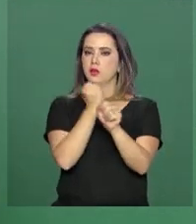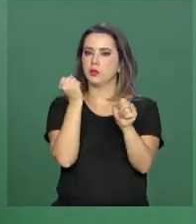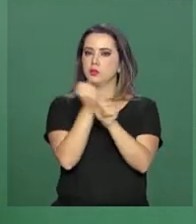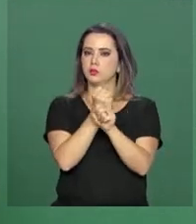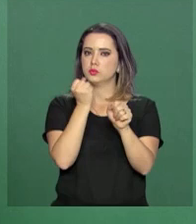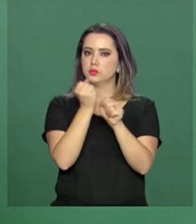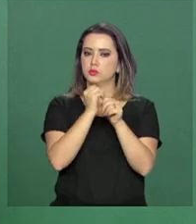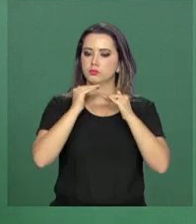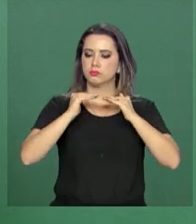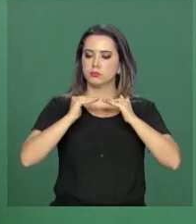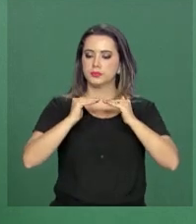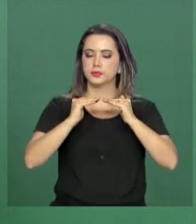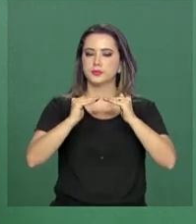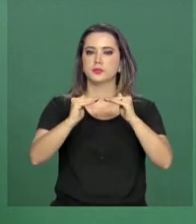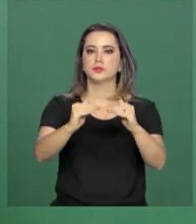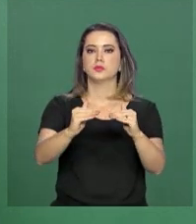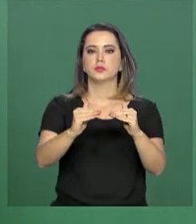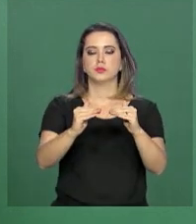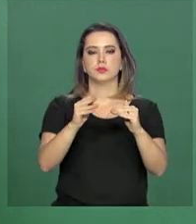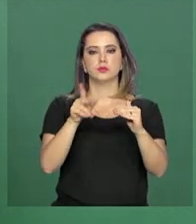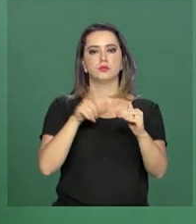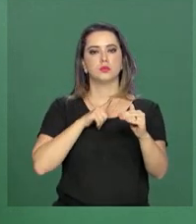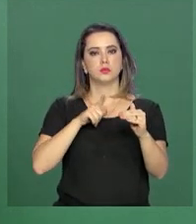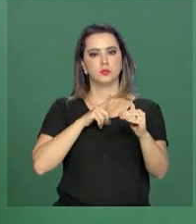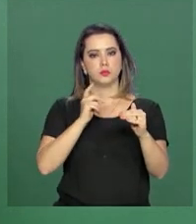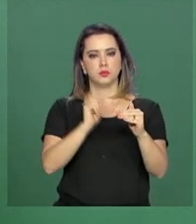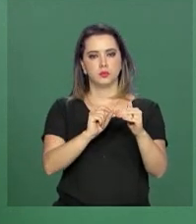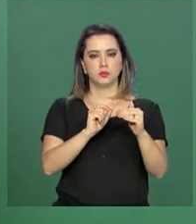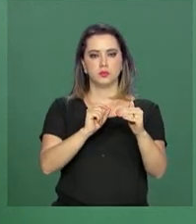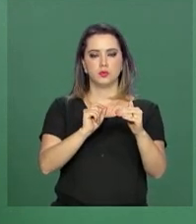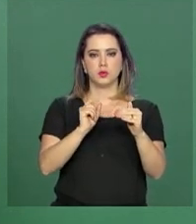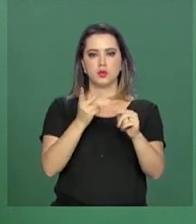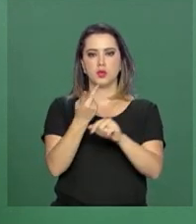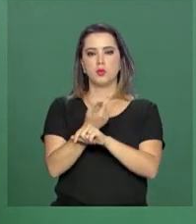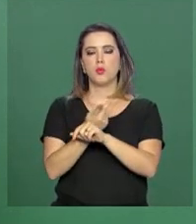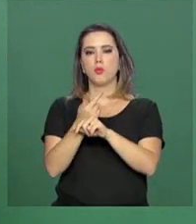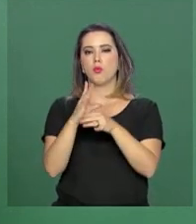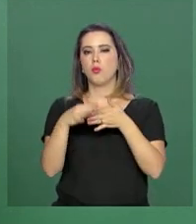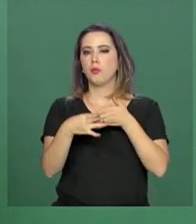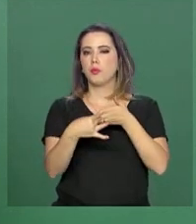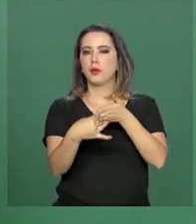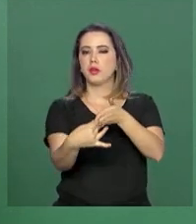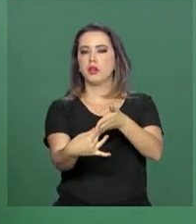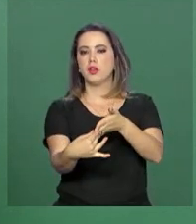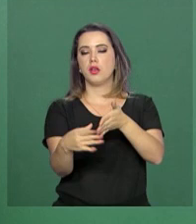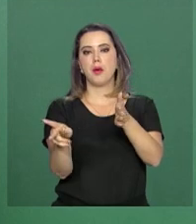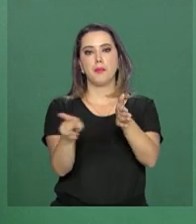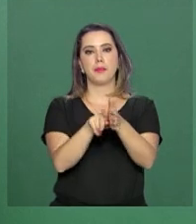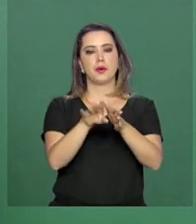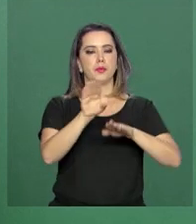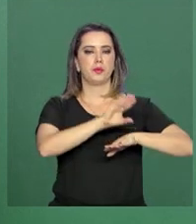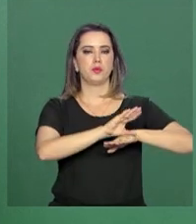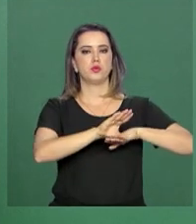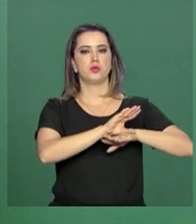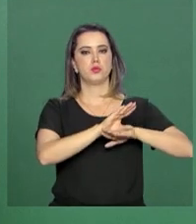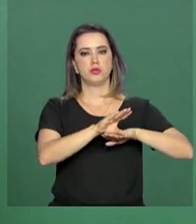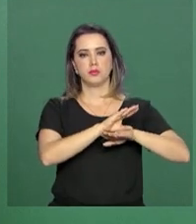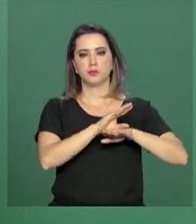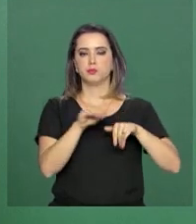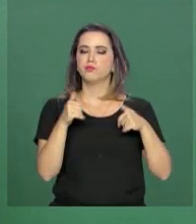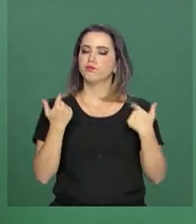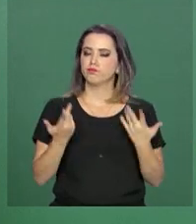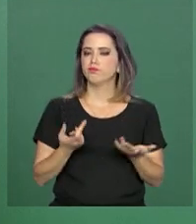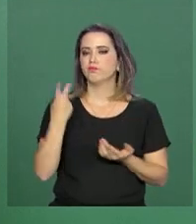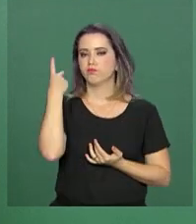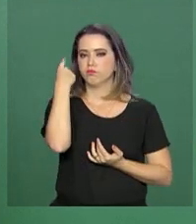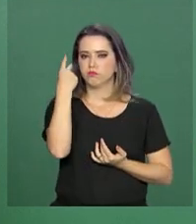de equilíbrios como diesel tendo tendo por bucho a própria constituição e naturalmente